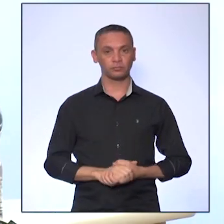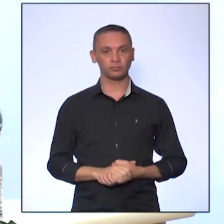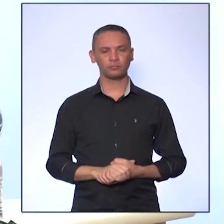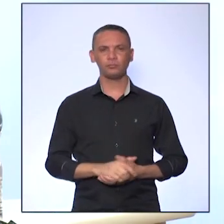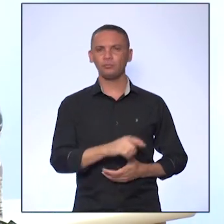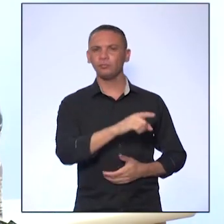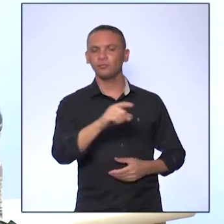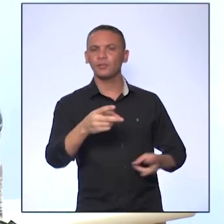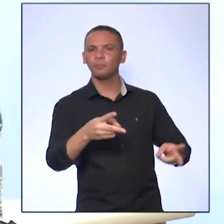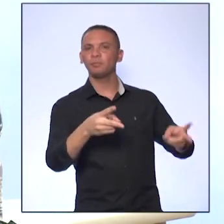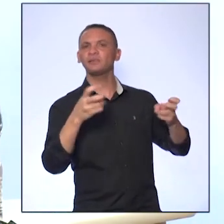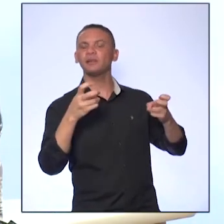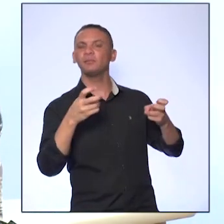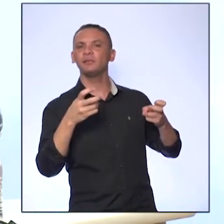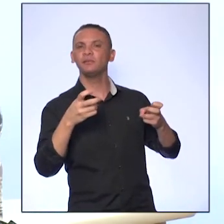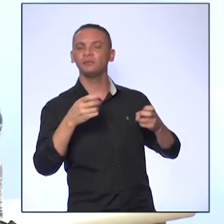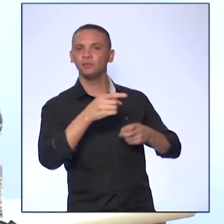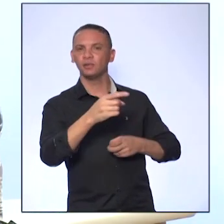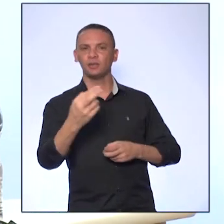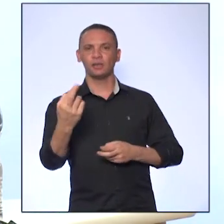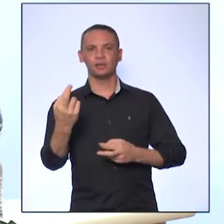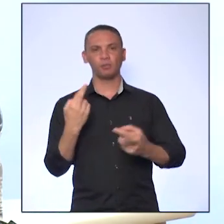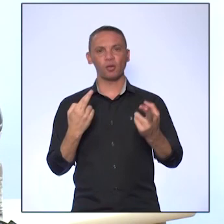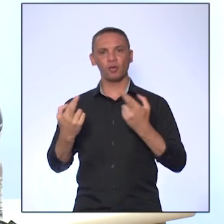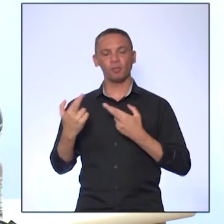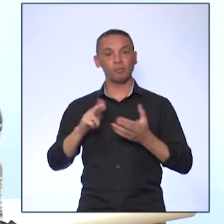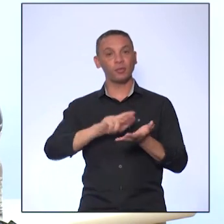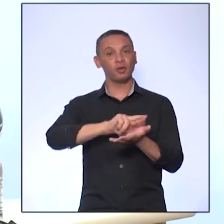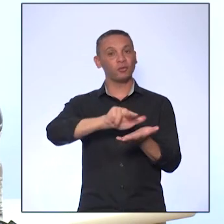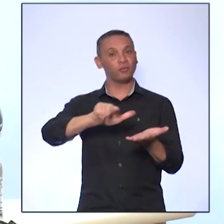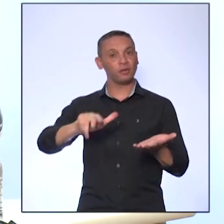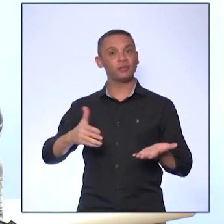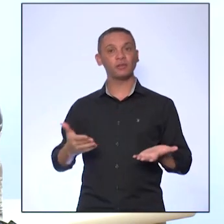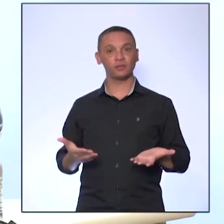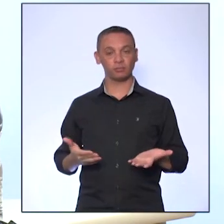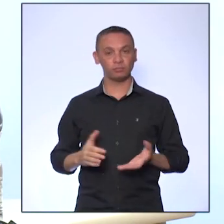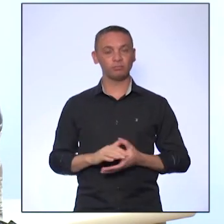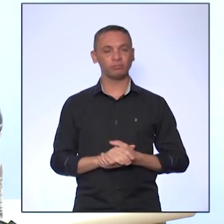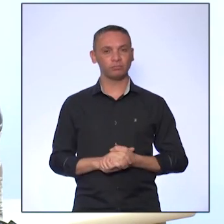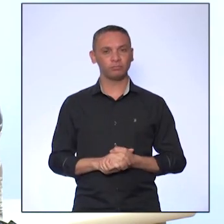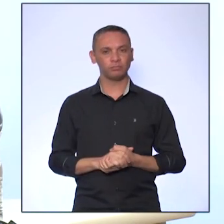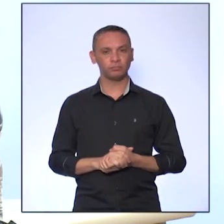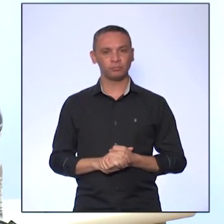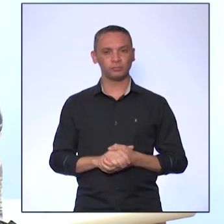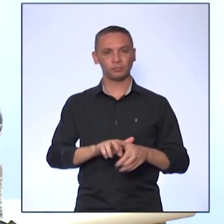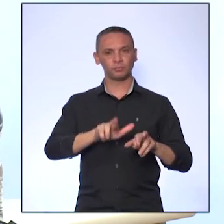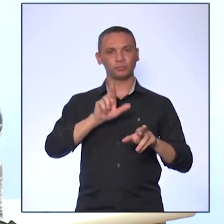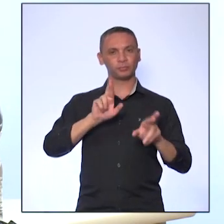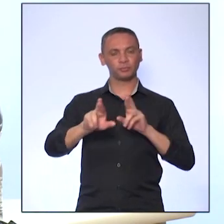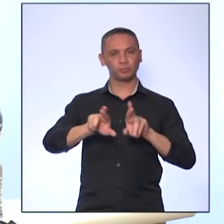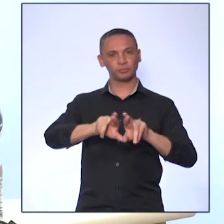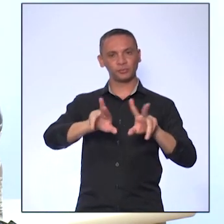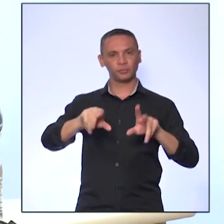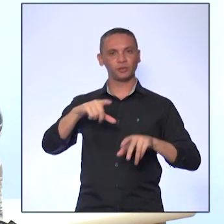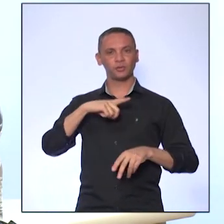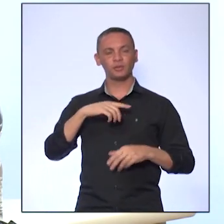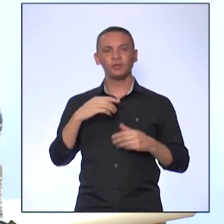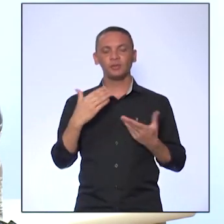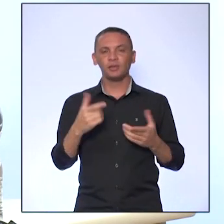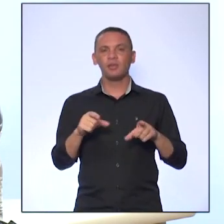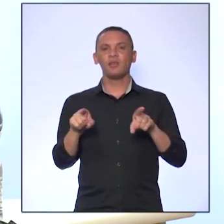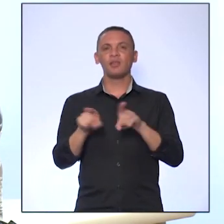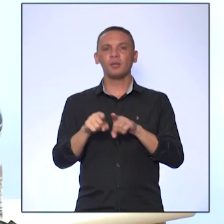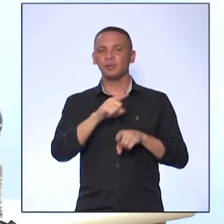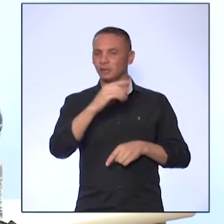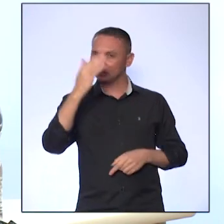Vocês viram quantas coisas vocês responderam? Vocês viram quantas coisas vocês responderam? E o quanto